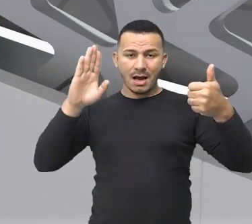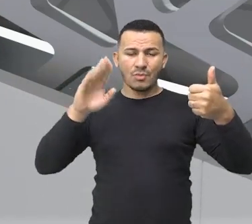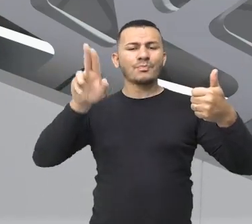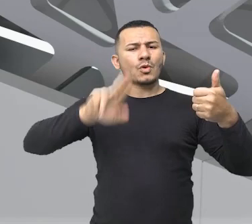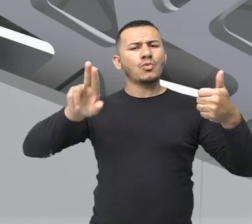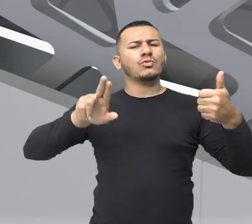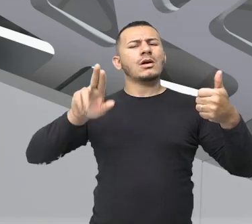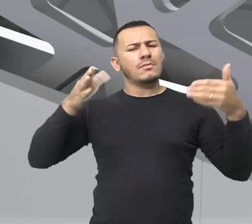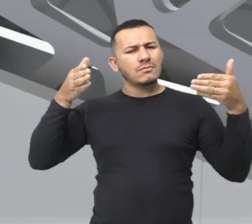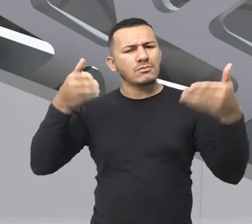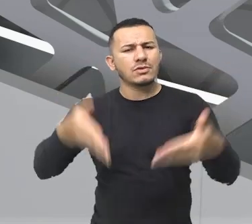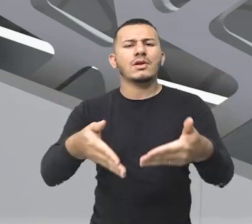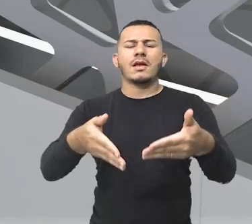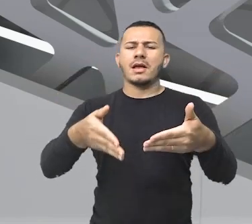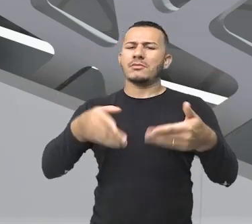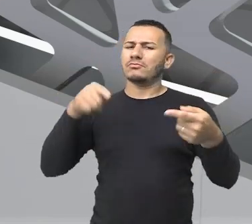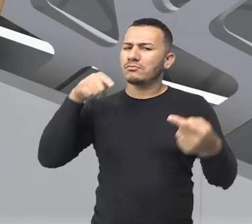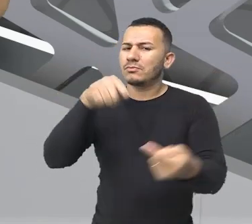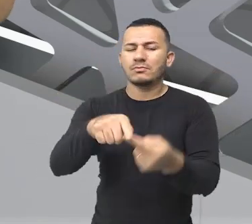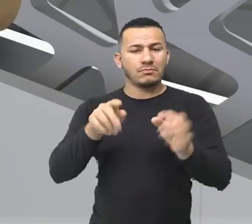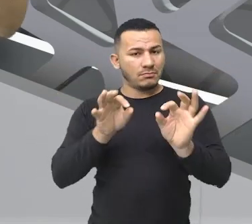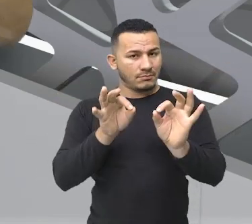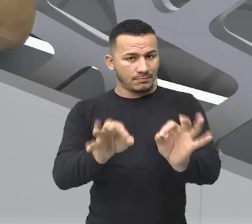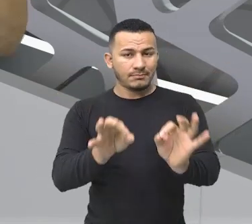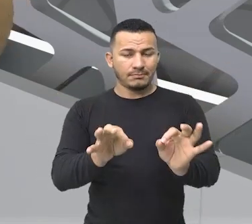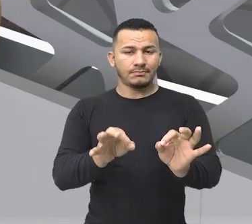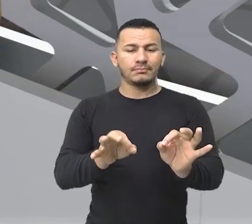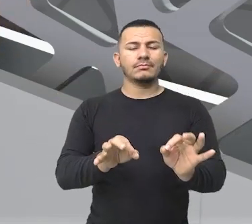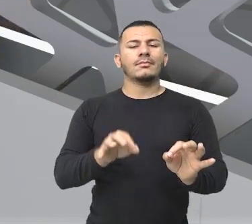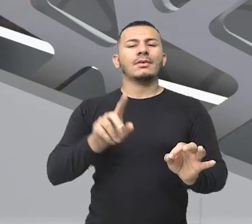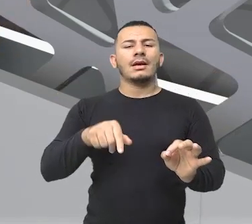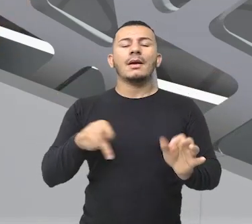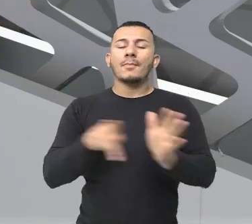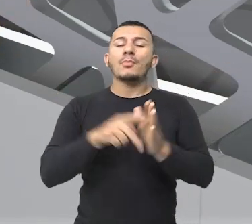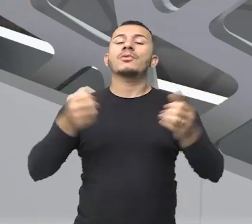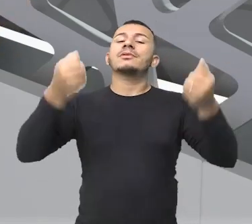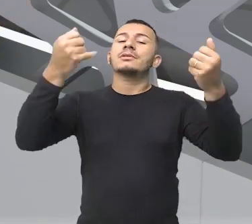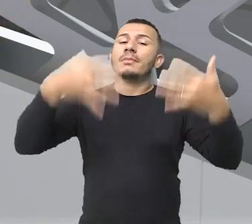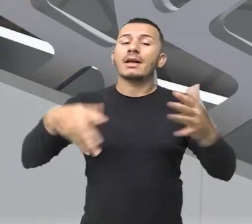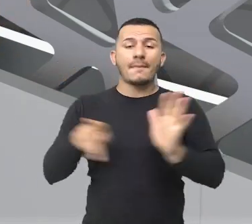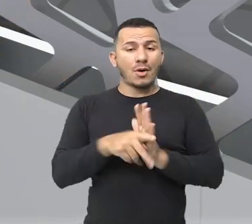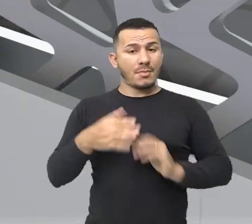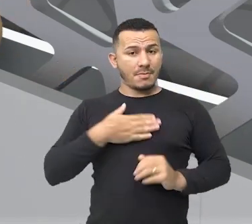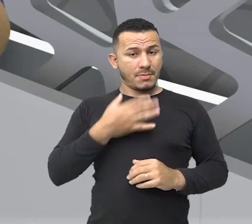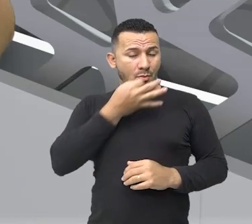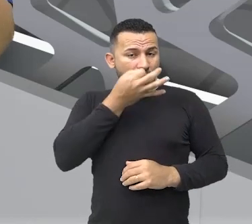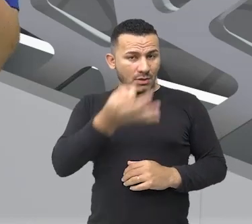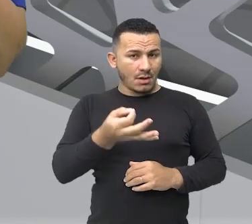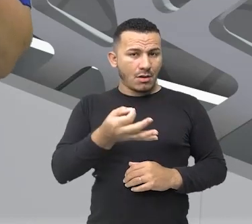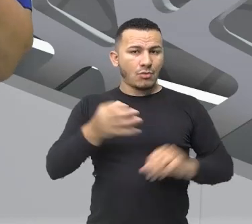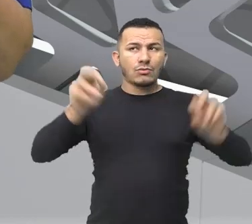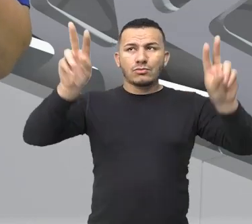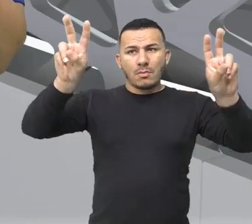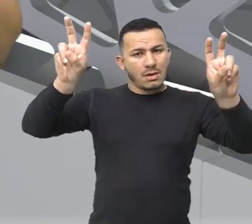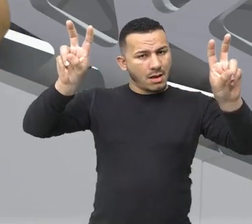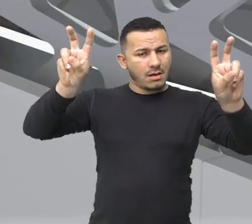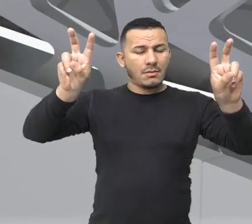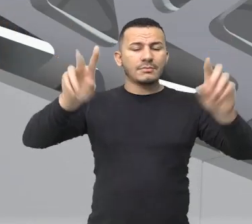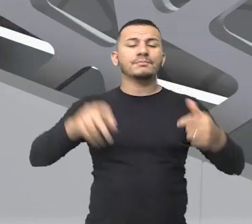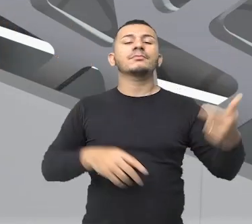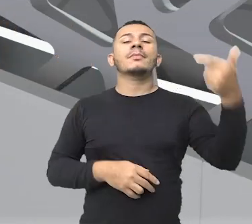direta, objetiva, não é? Que vai expressar a minha opinião sobre o tema e depois eu